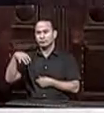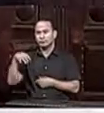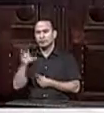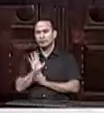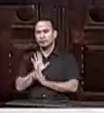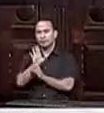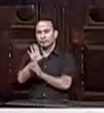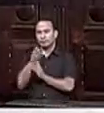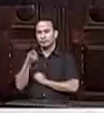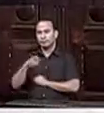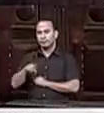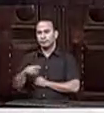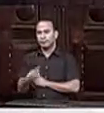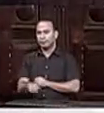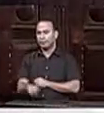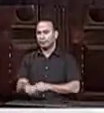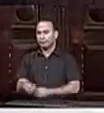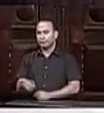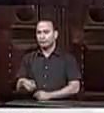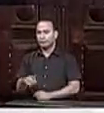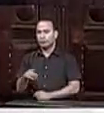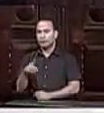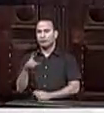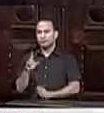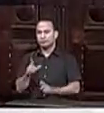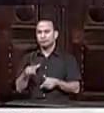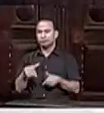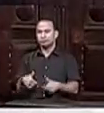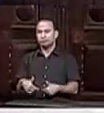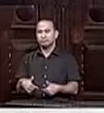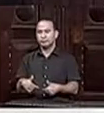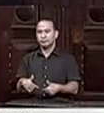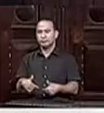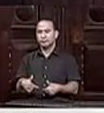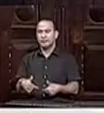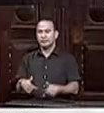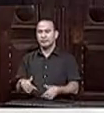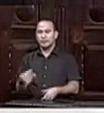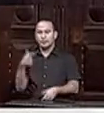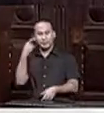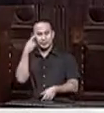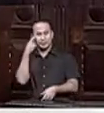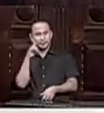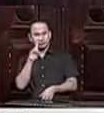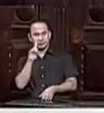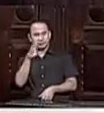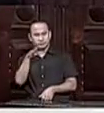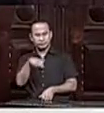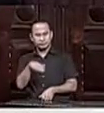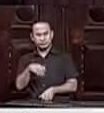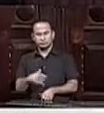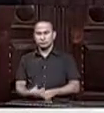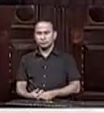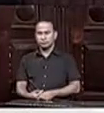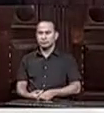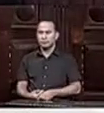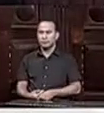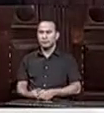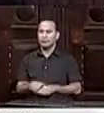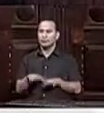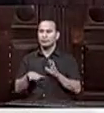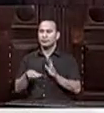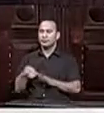mostra profundamente incompetente e desqualifica talvez algo que